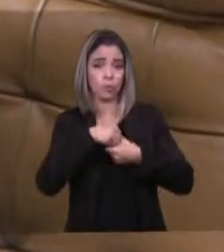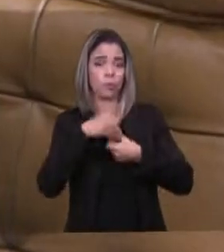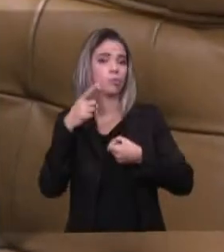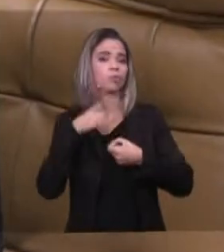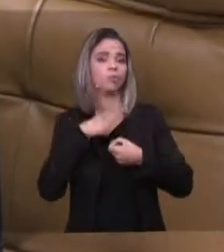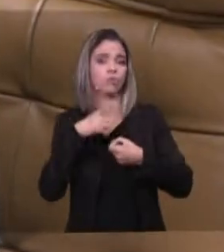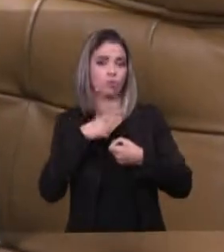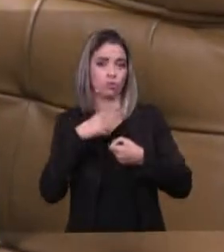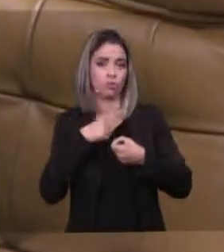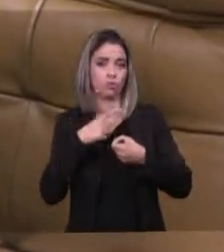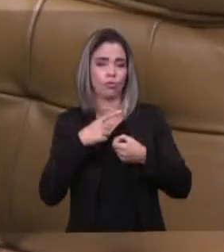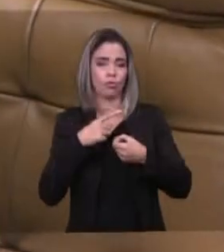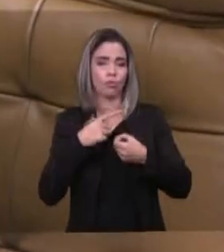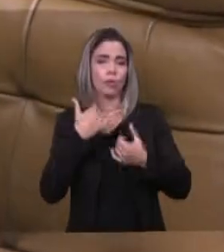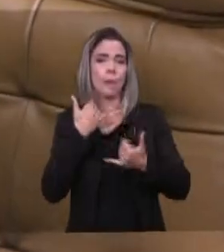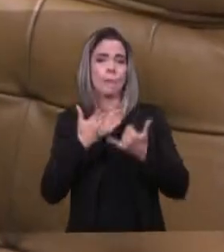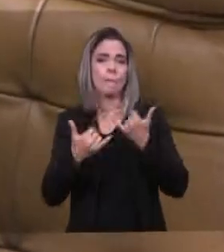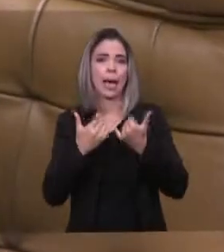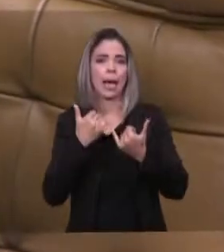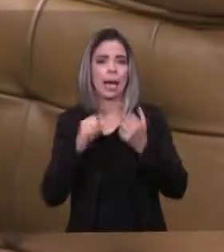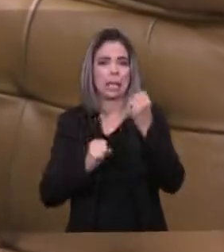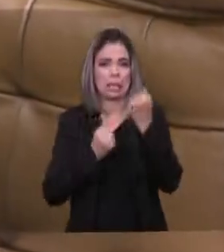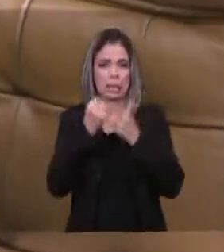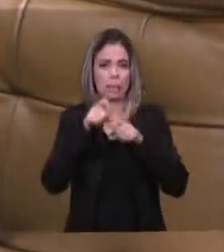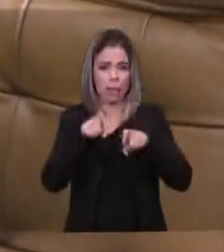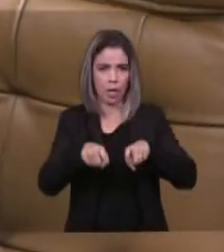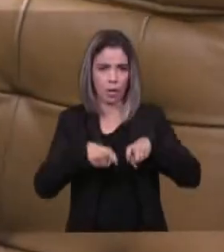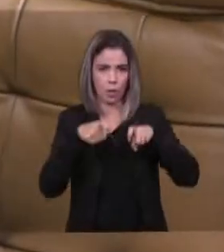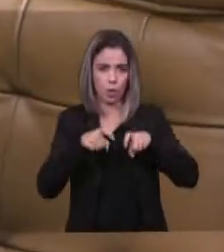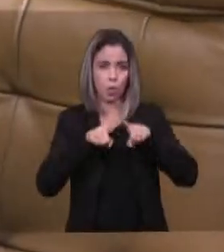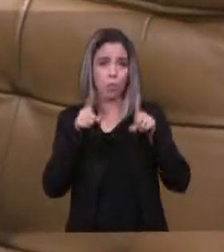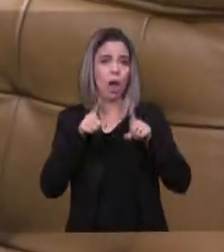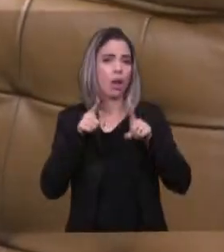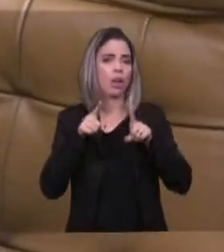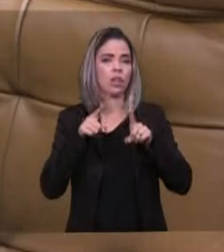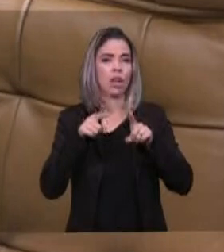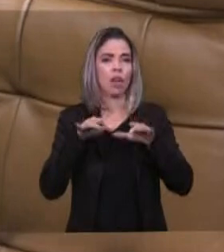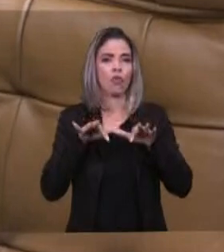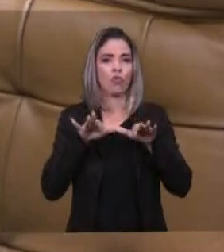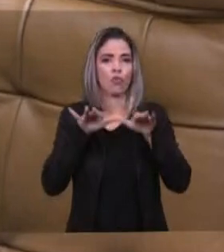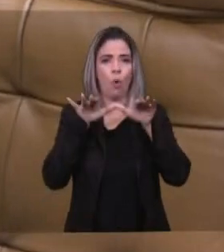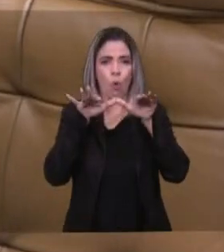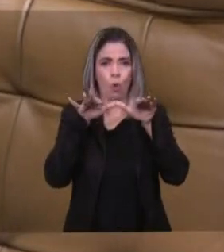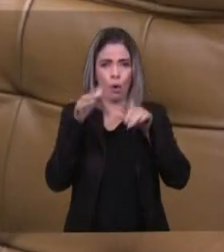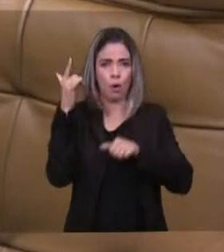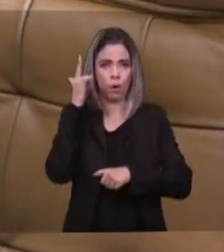Uma aeronave monomotor, que era a única que podia chegar lá.